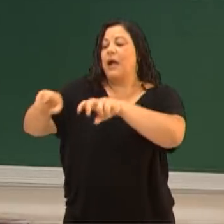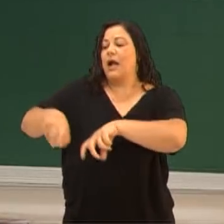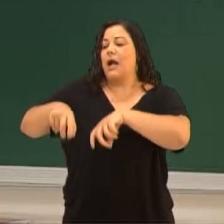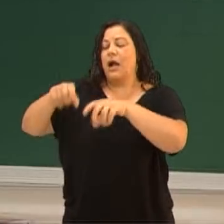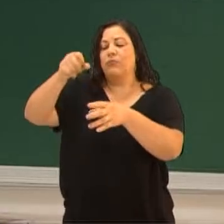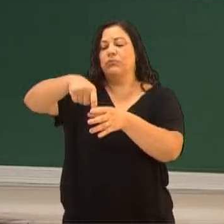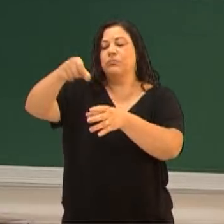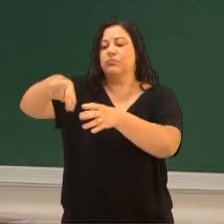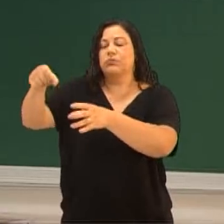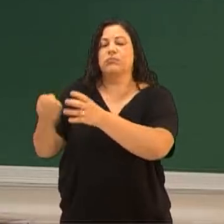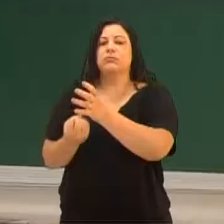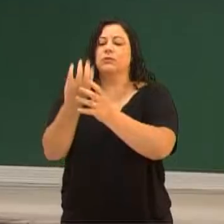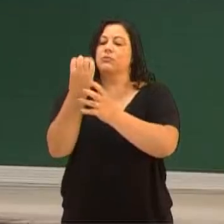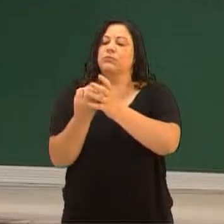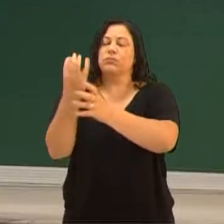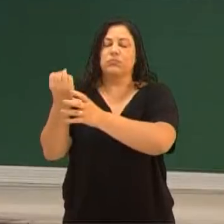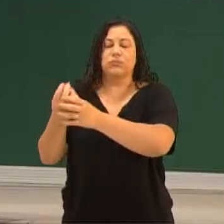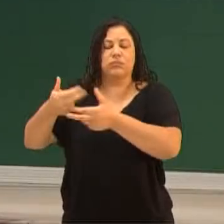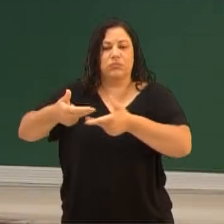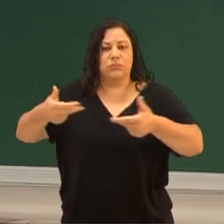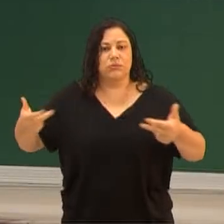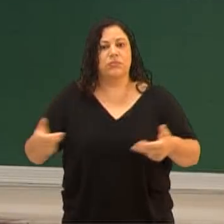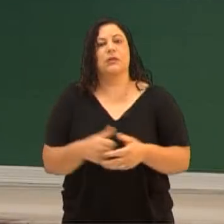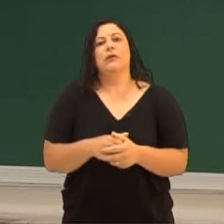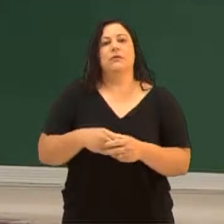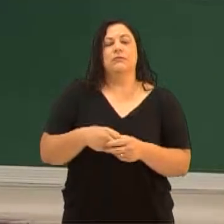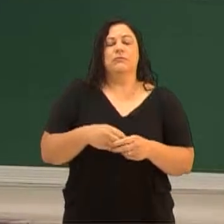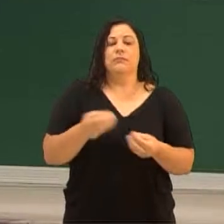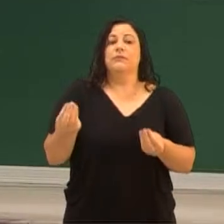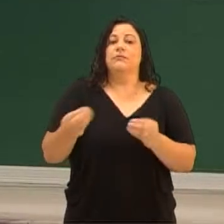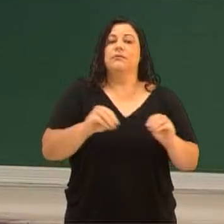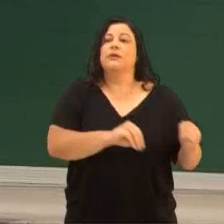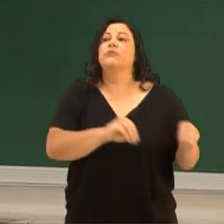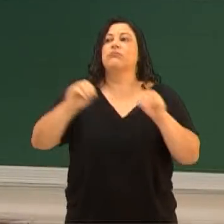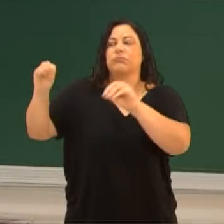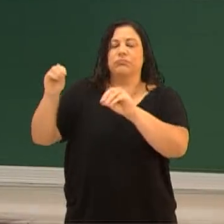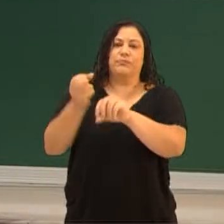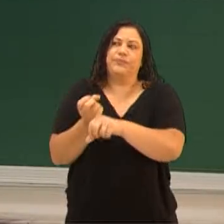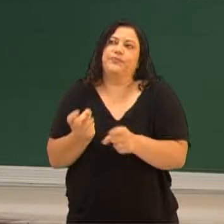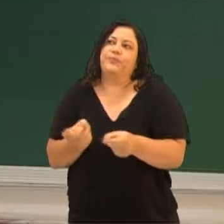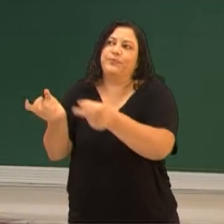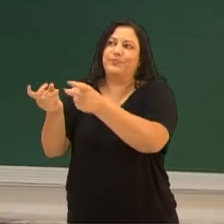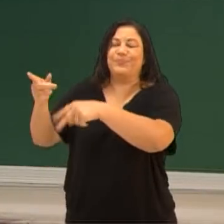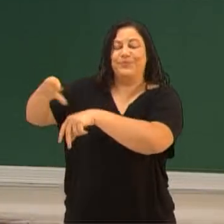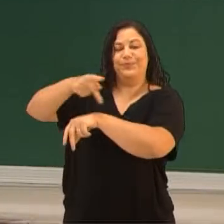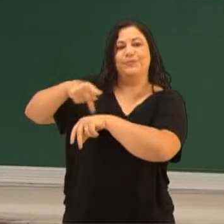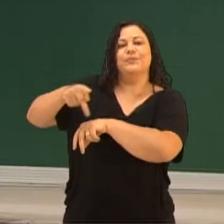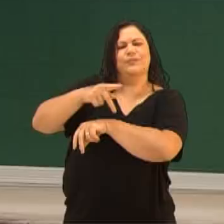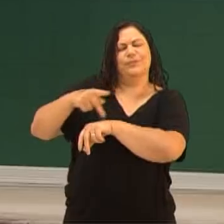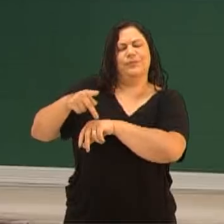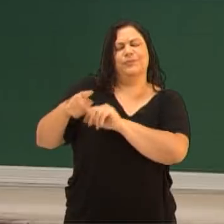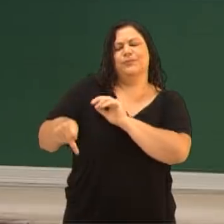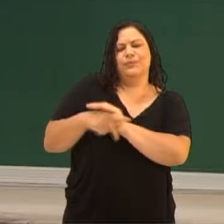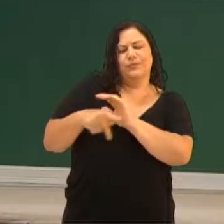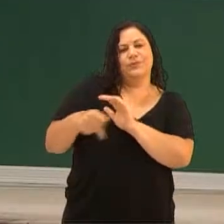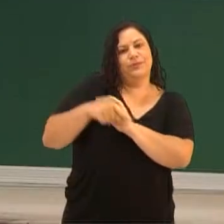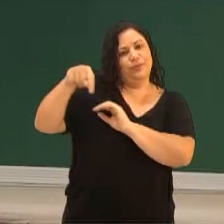o plantation, né, que é a agricultura de exportação ou de subsistência, aquela para o sustento do produtor.